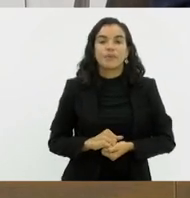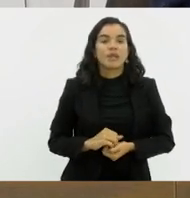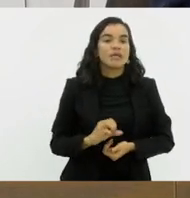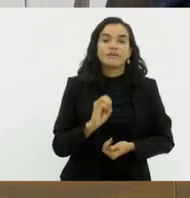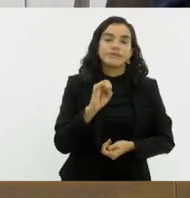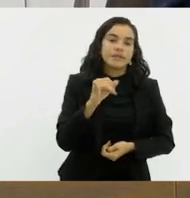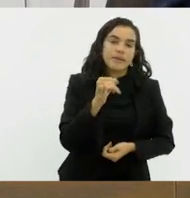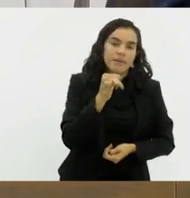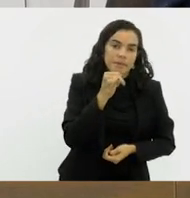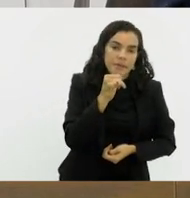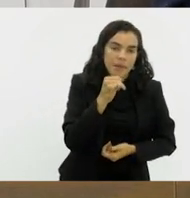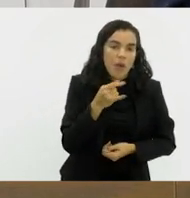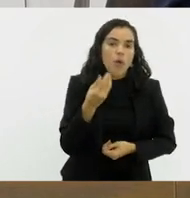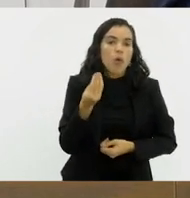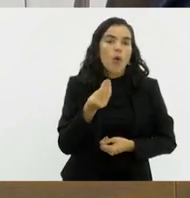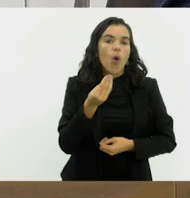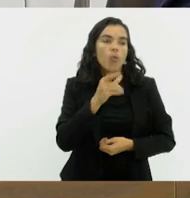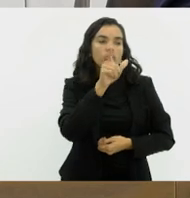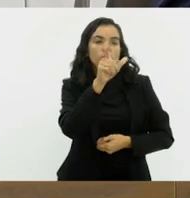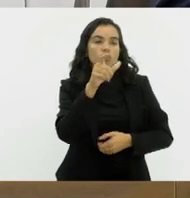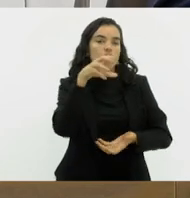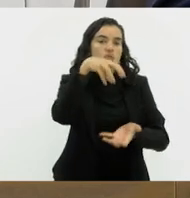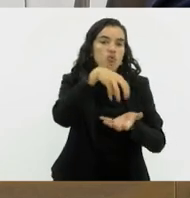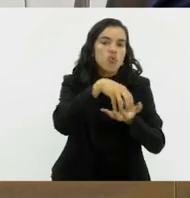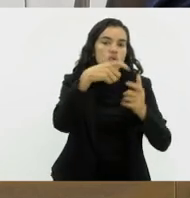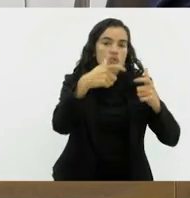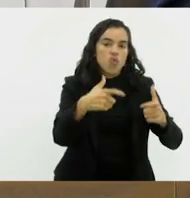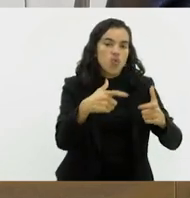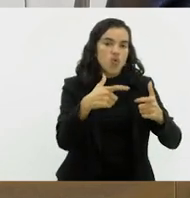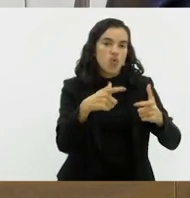No final das contas, como aquilo vai funcionar. Né?